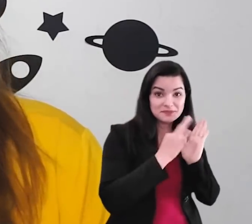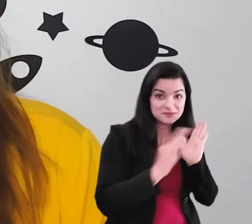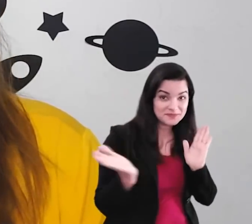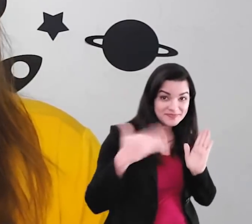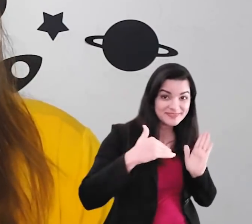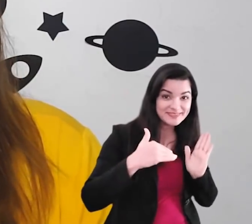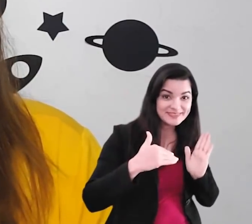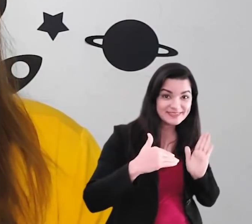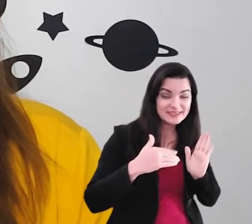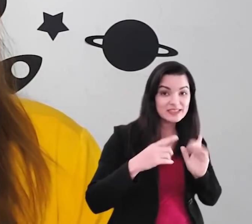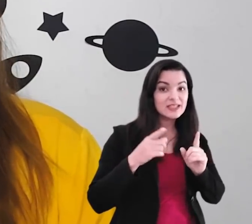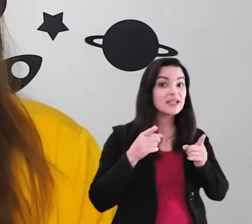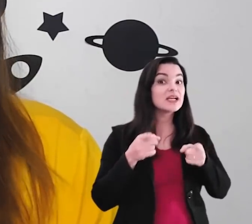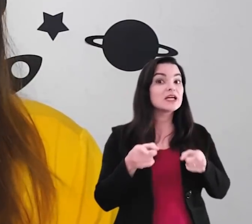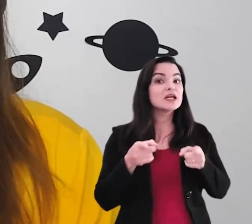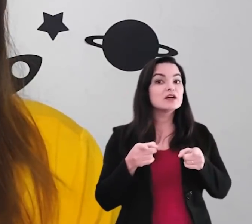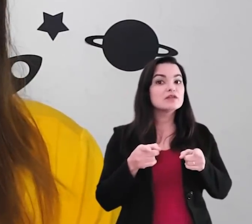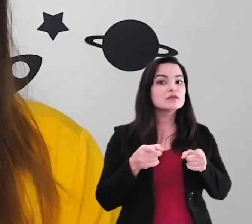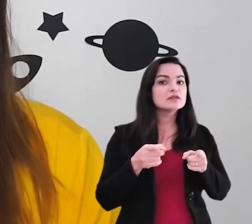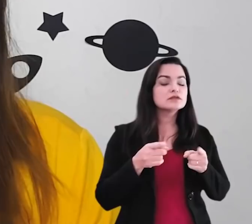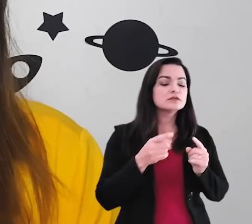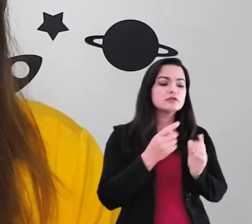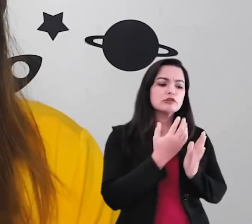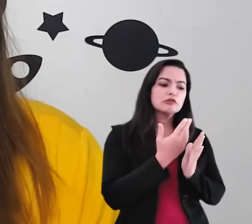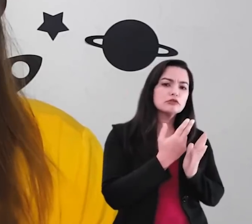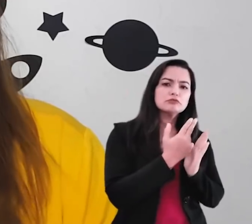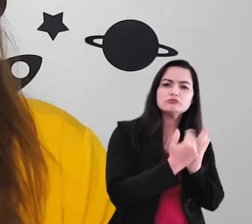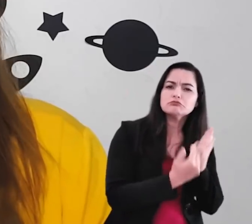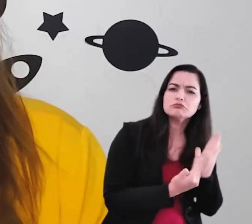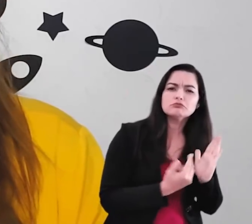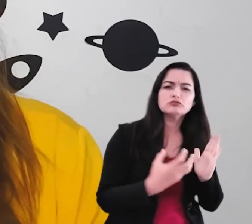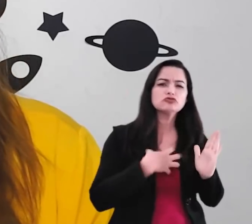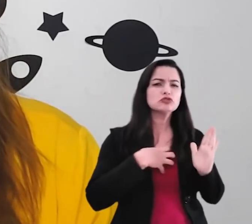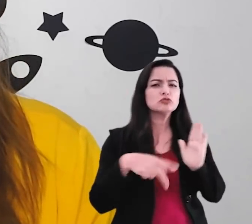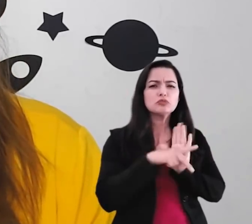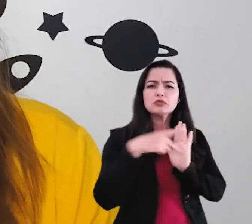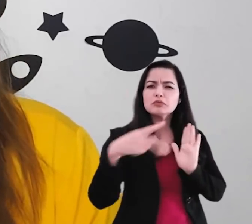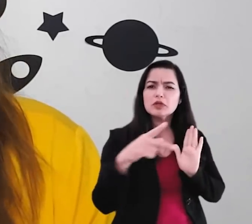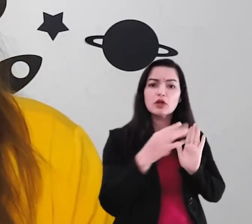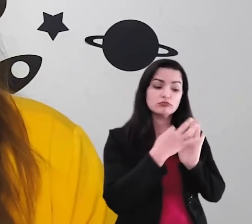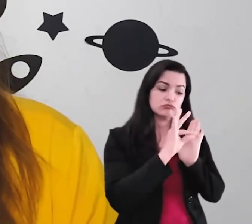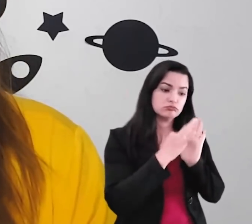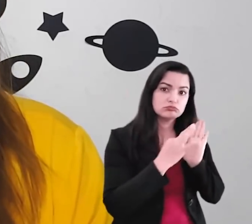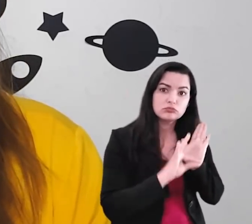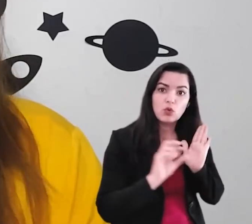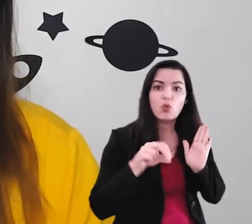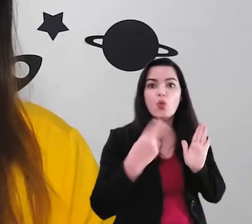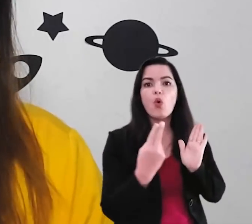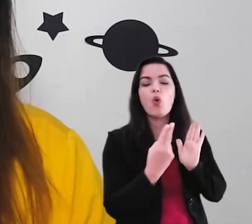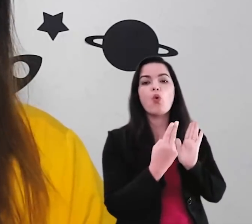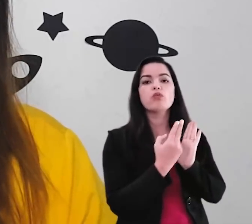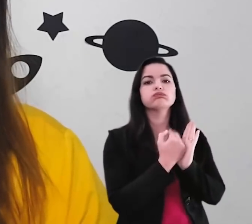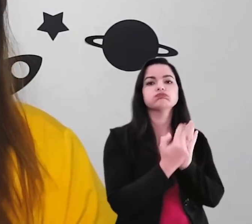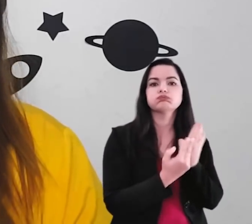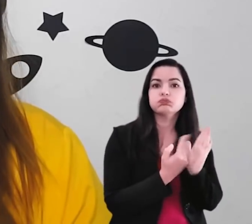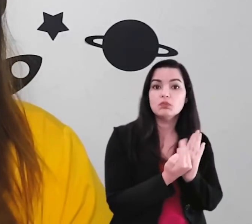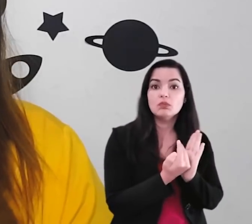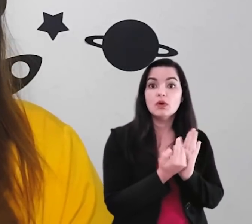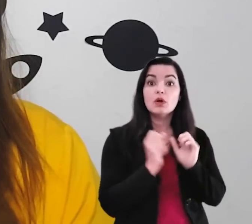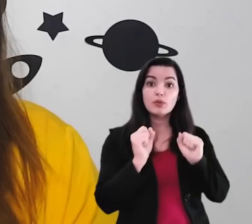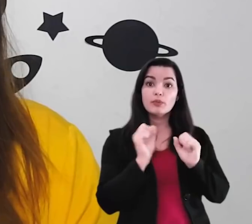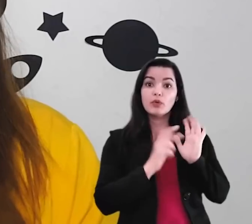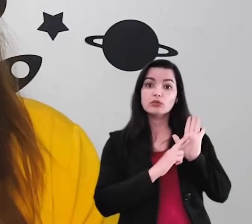Você pode fazer isso do seu melhor jeito. Você pode representar a experiência que eu acabei de